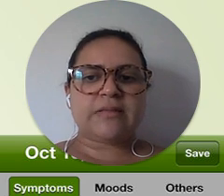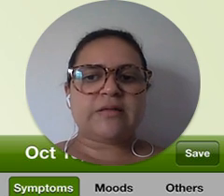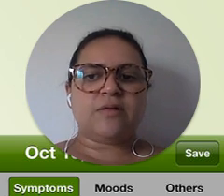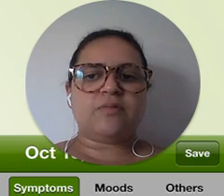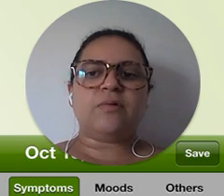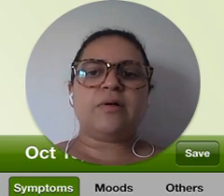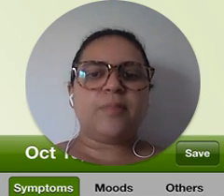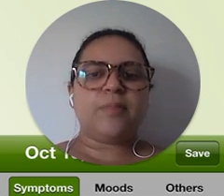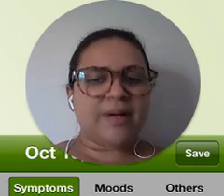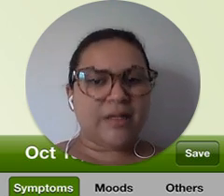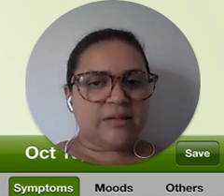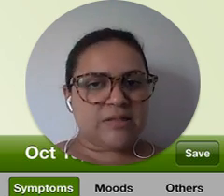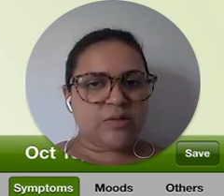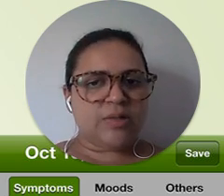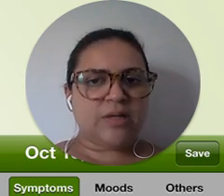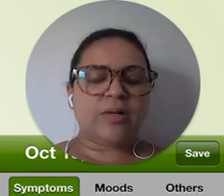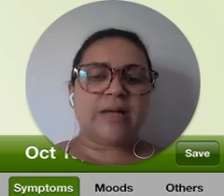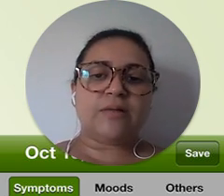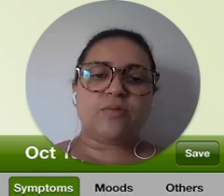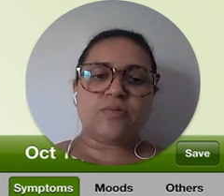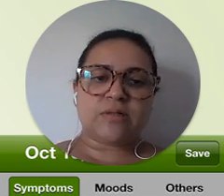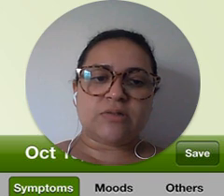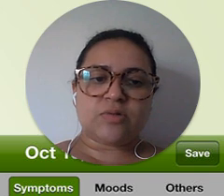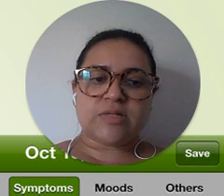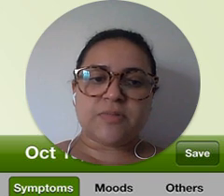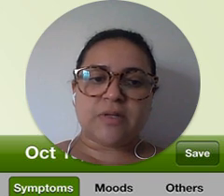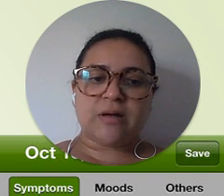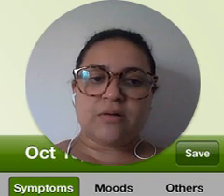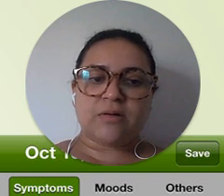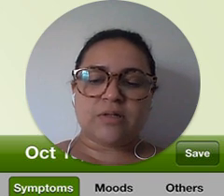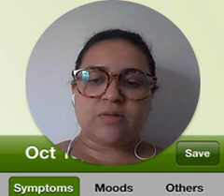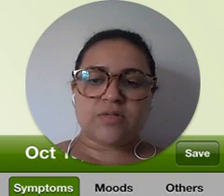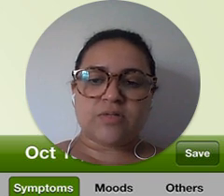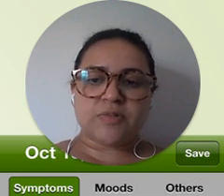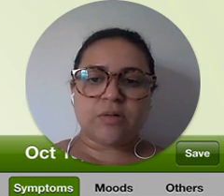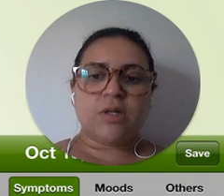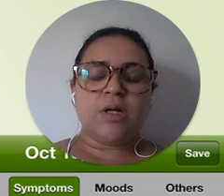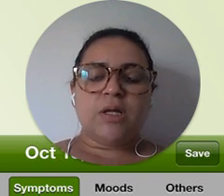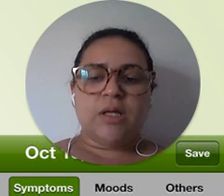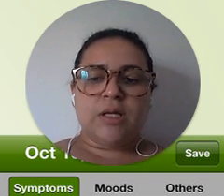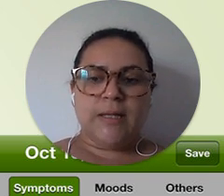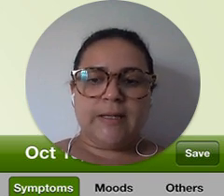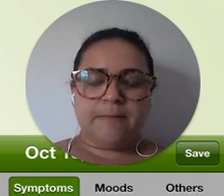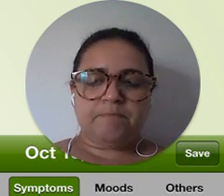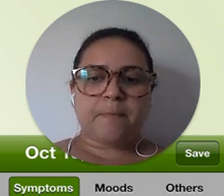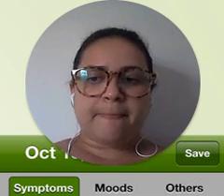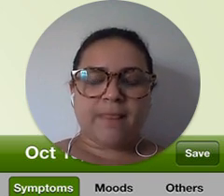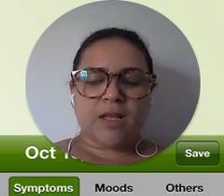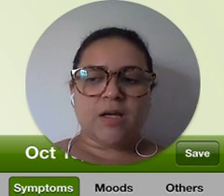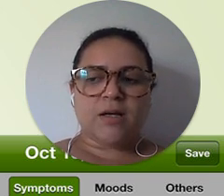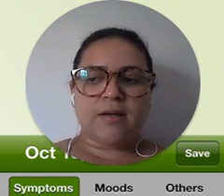boa marcação. Bom para quem tem ciclo regular e não usa anticoncepcional